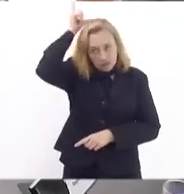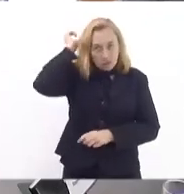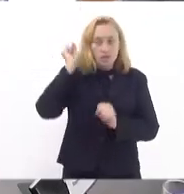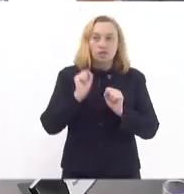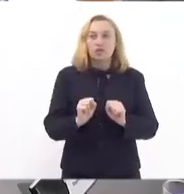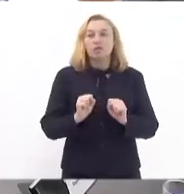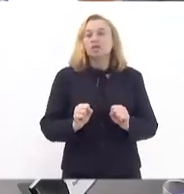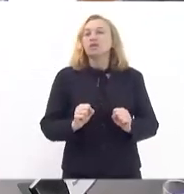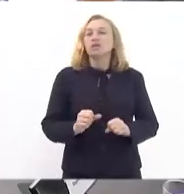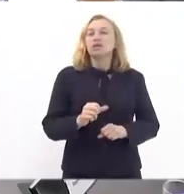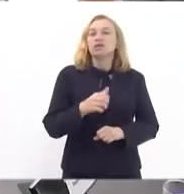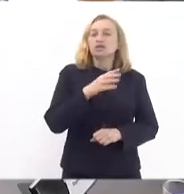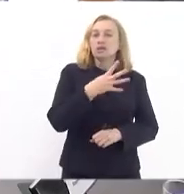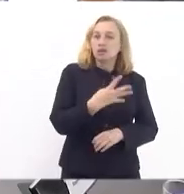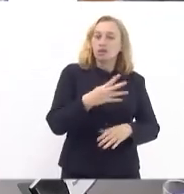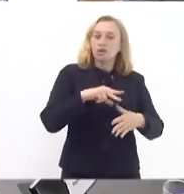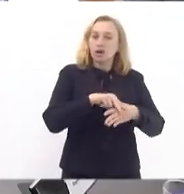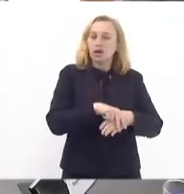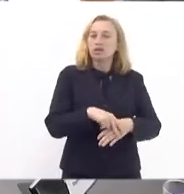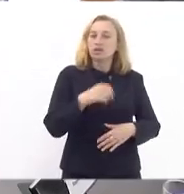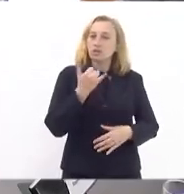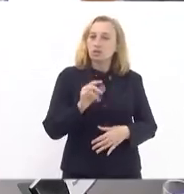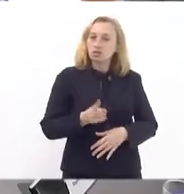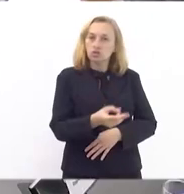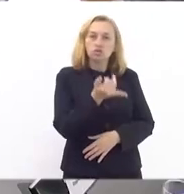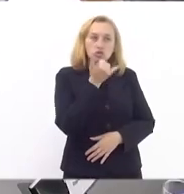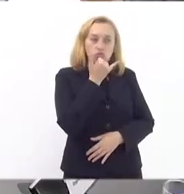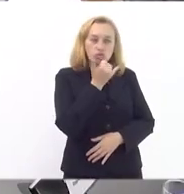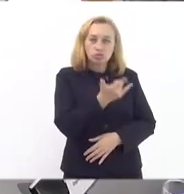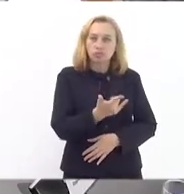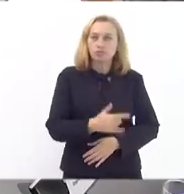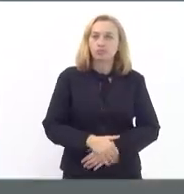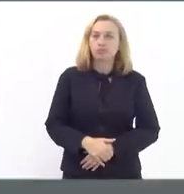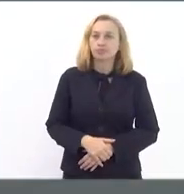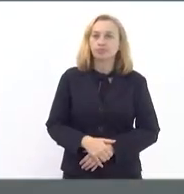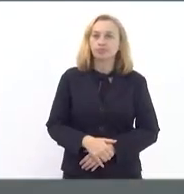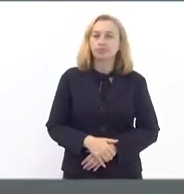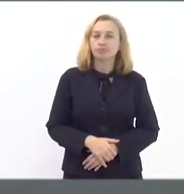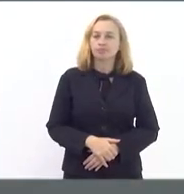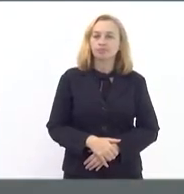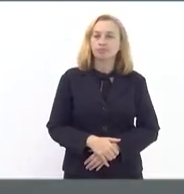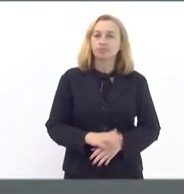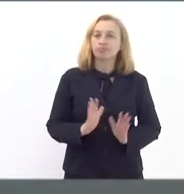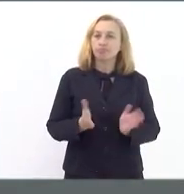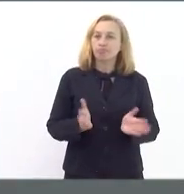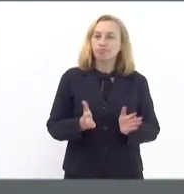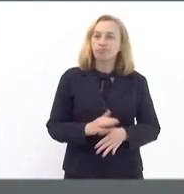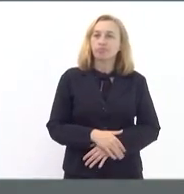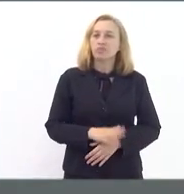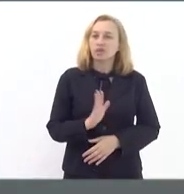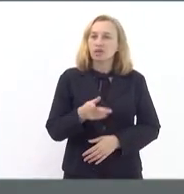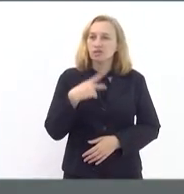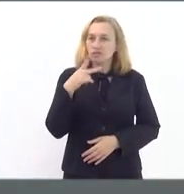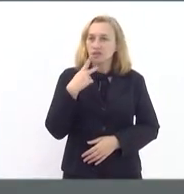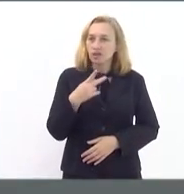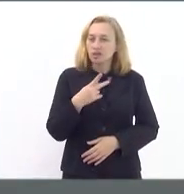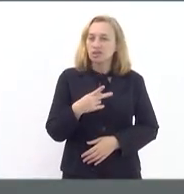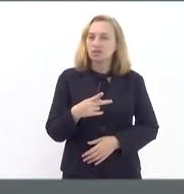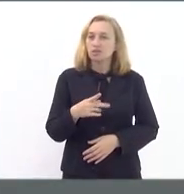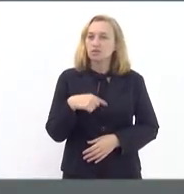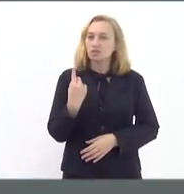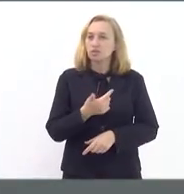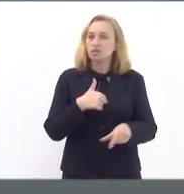no na chuva passar por gentileza constituir desculpa e agora parte ela foi como eu disse haver nossas